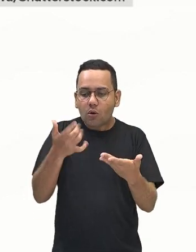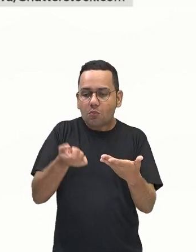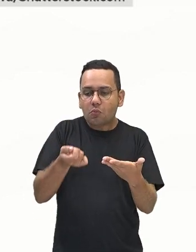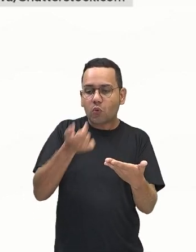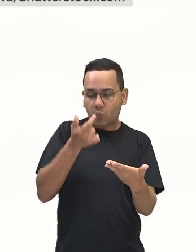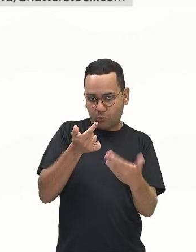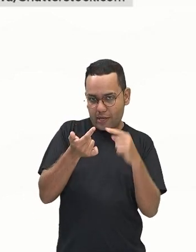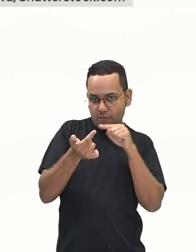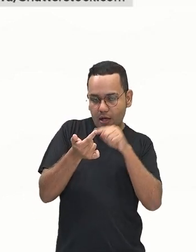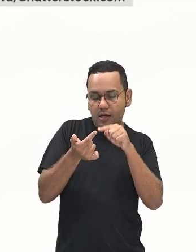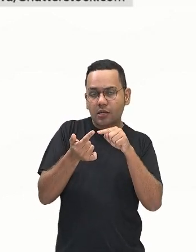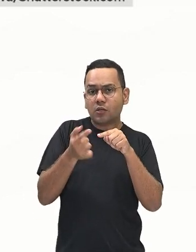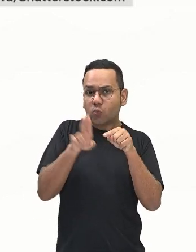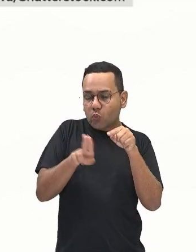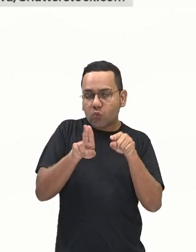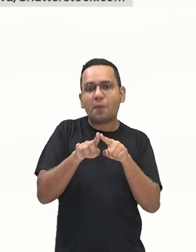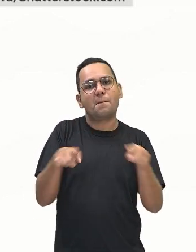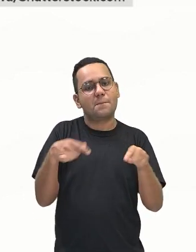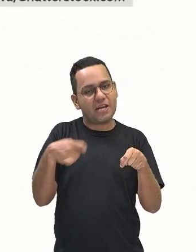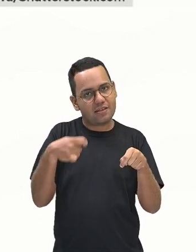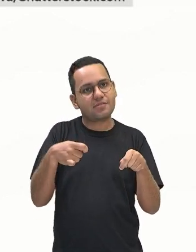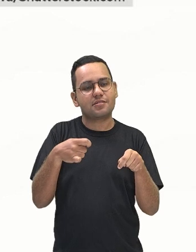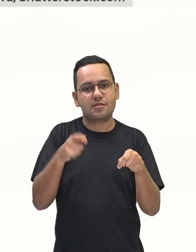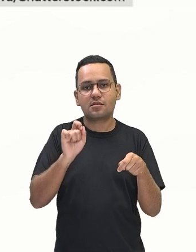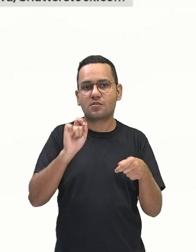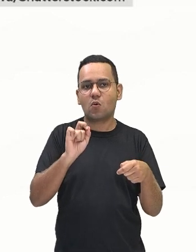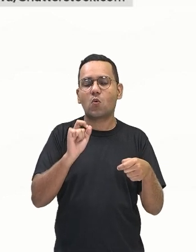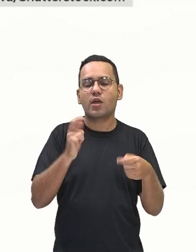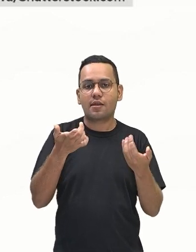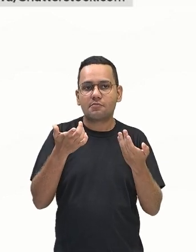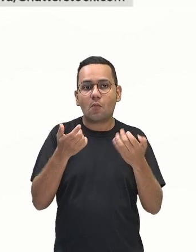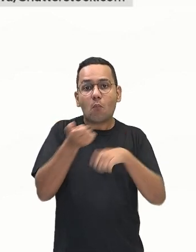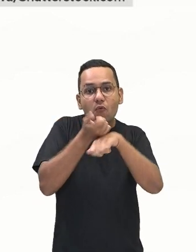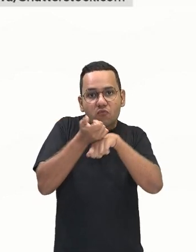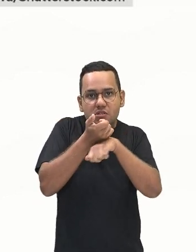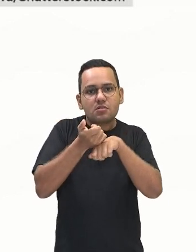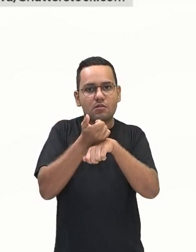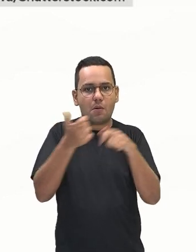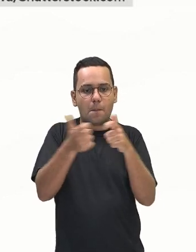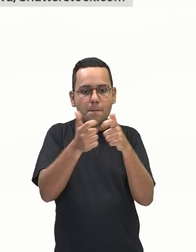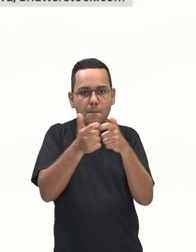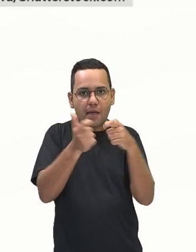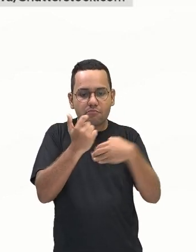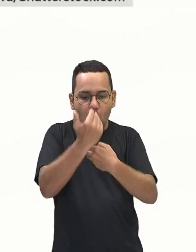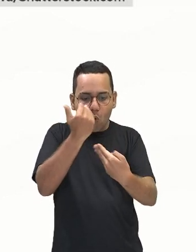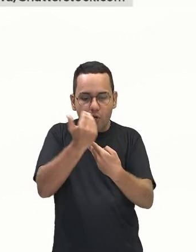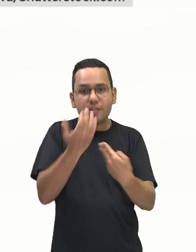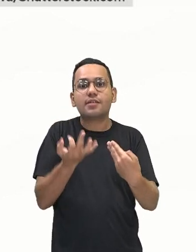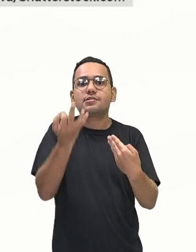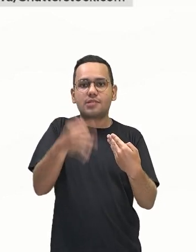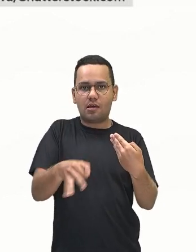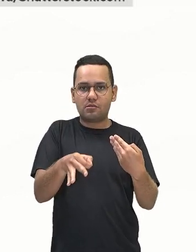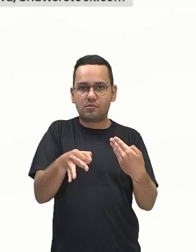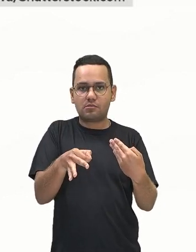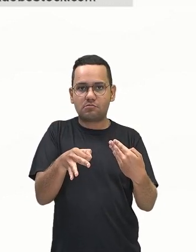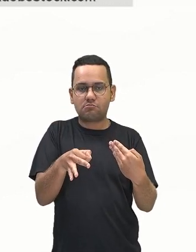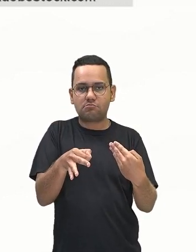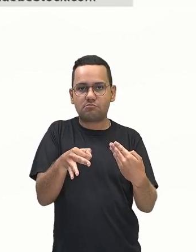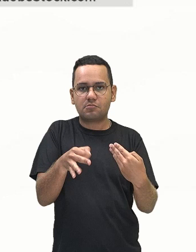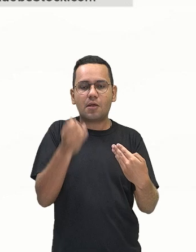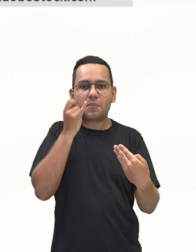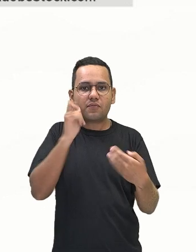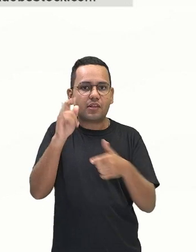supervisão médica para então você conseguir tomar, né, e ficar despreocupado, tá?